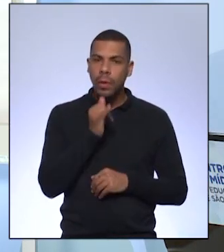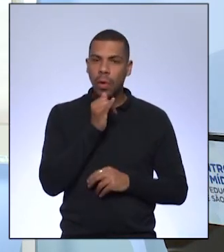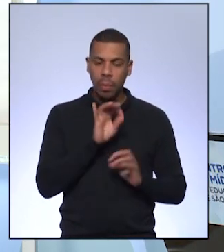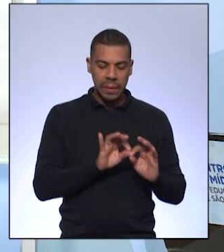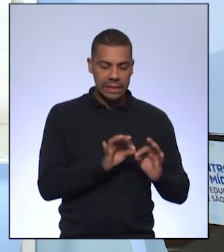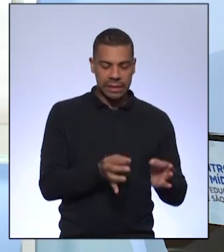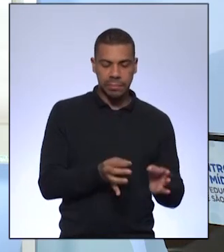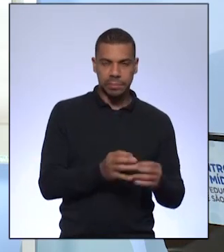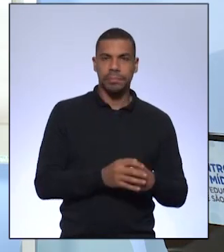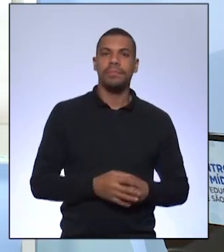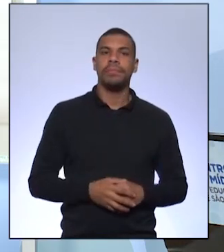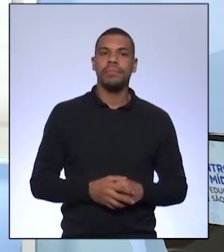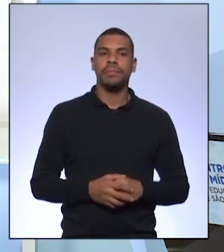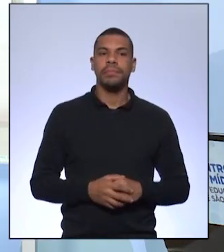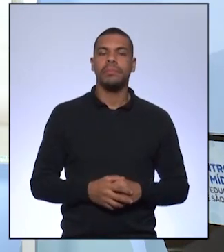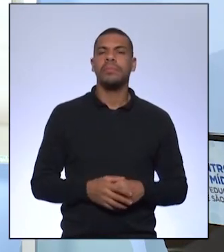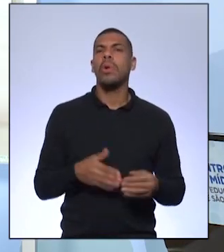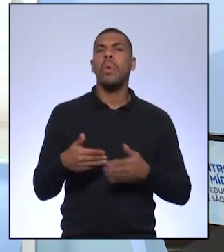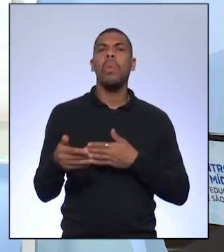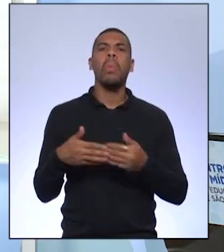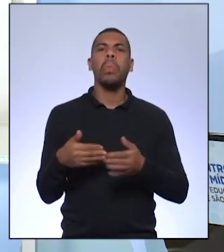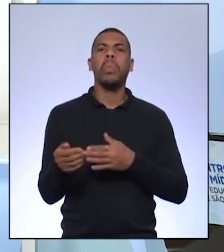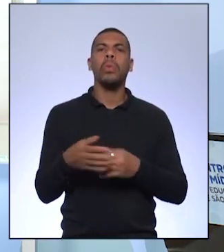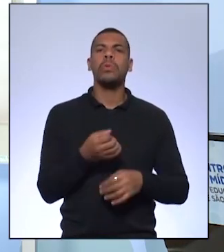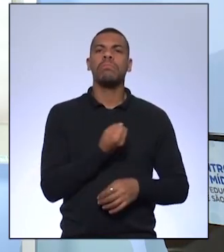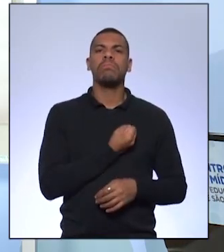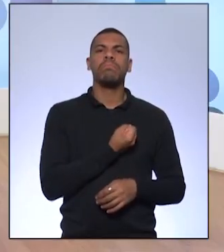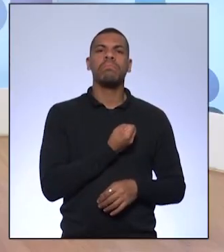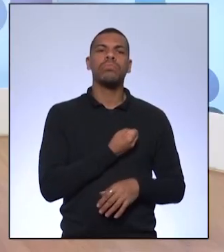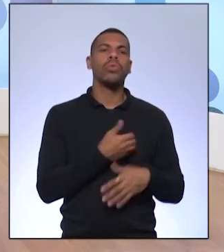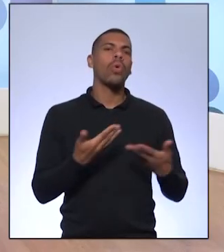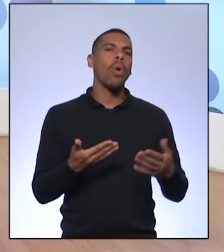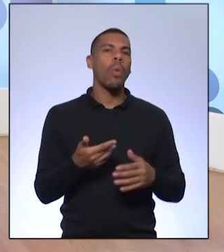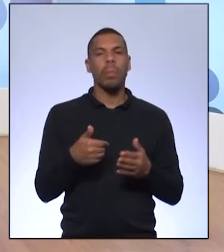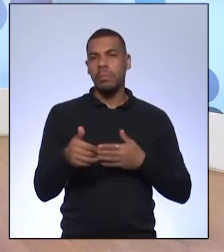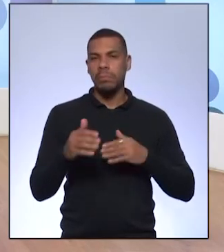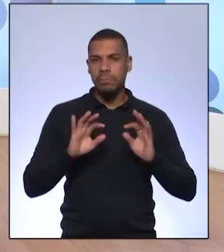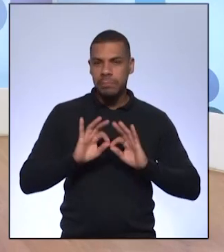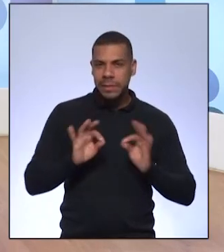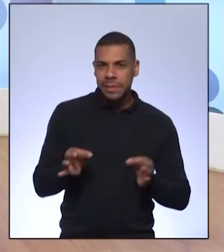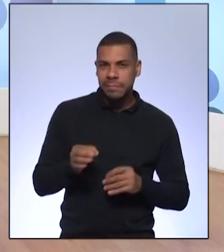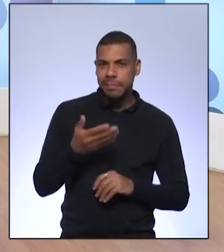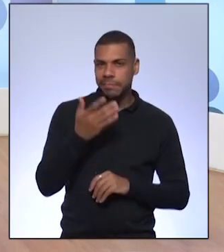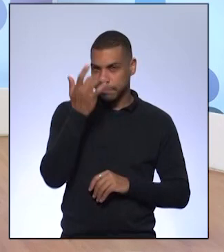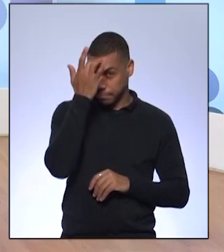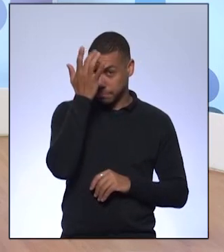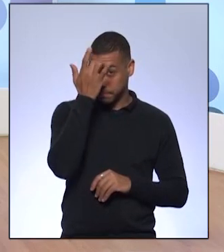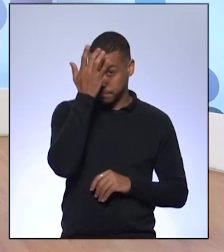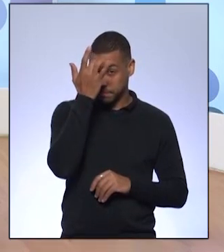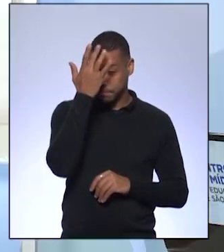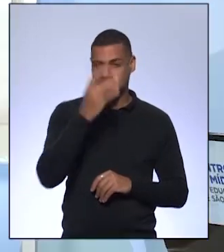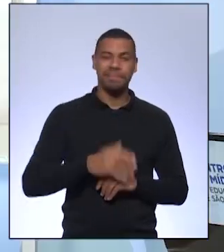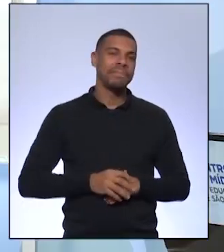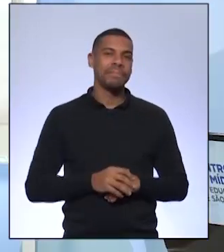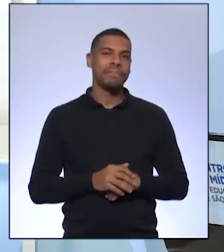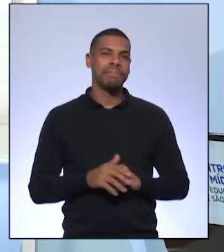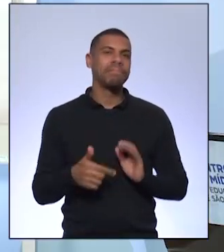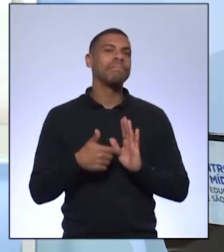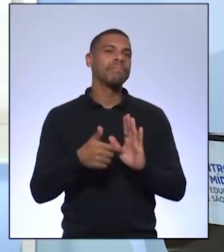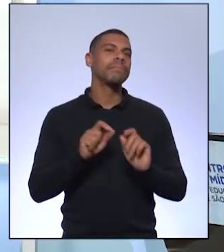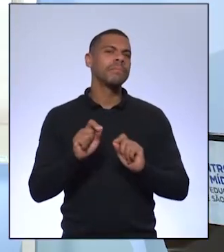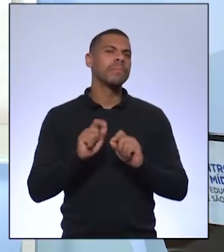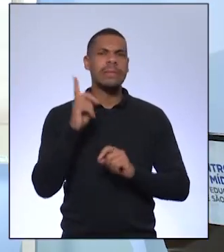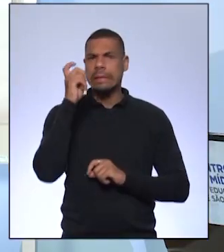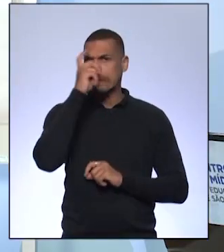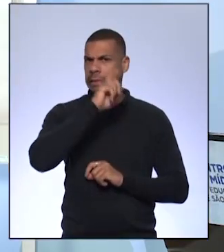simples. Qualquer um deles vai dar o mais mesmo... simples é mais fácil, É mais fácil, né? Então não complica. Vai no feijão com